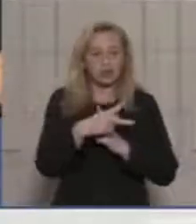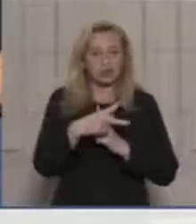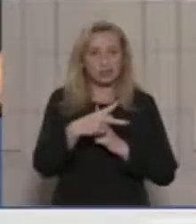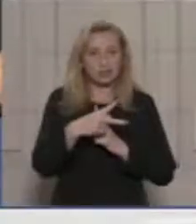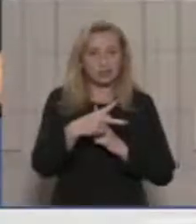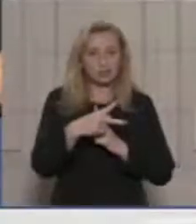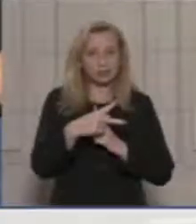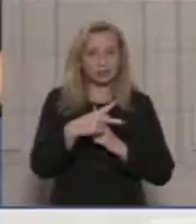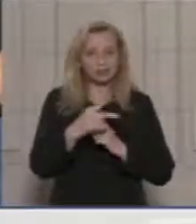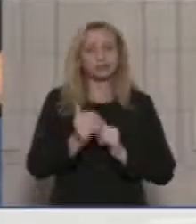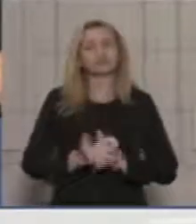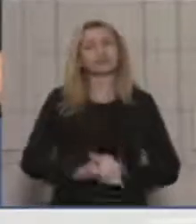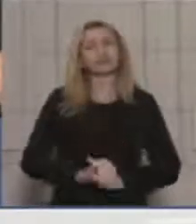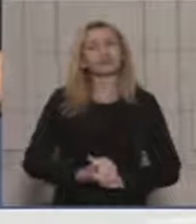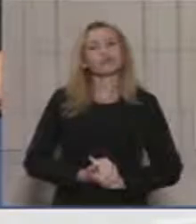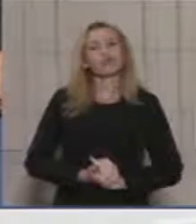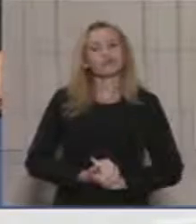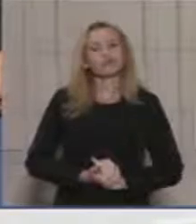que